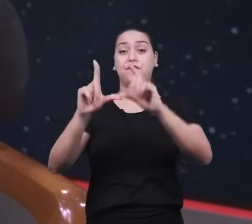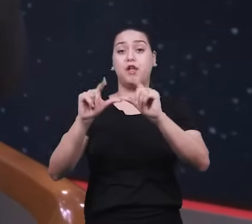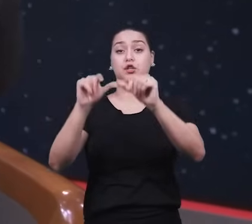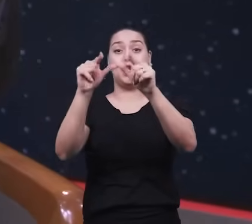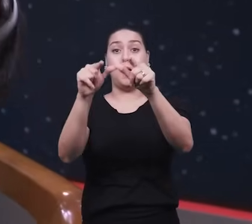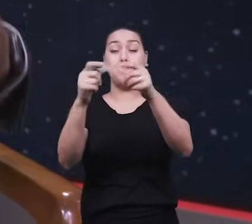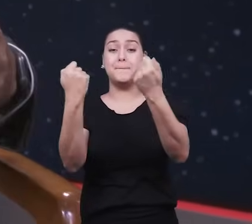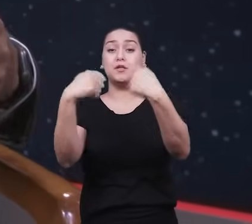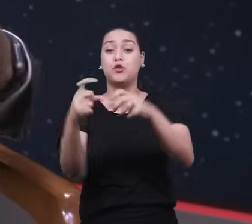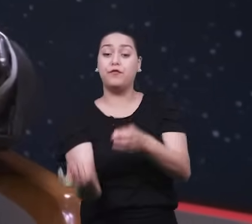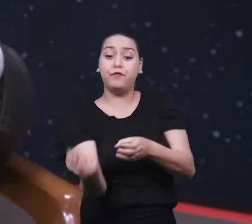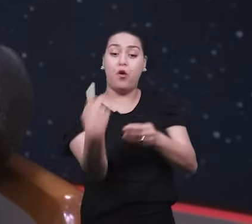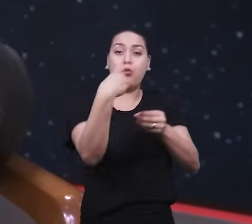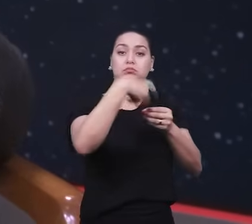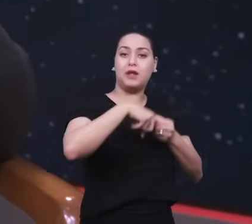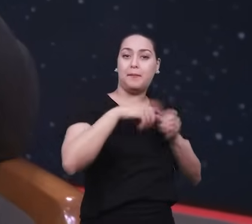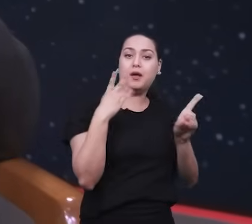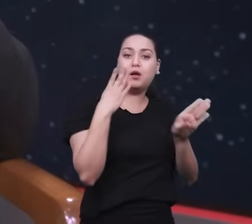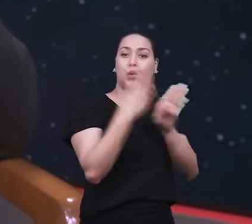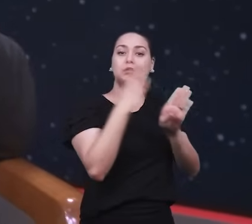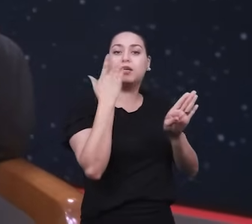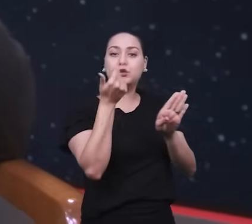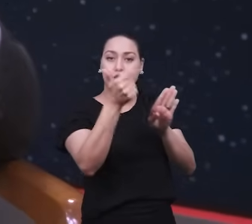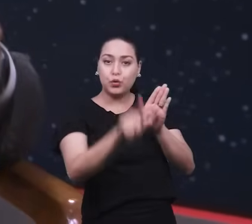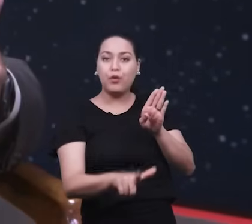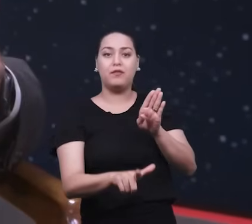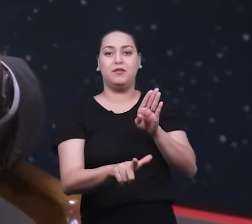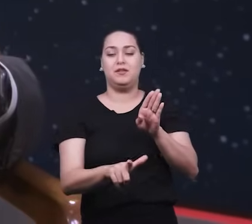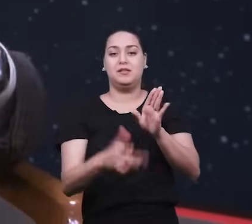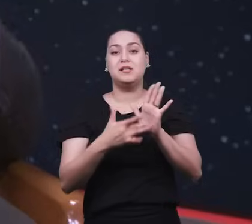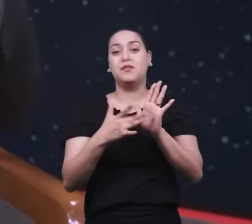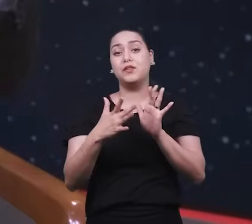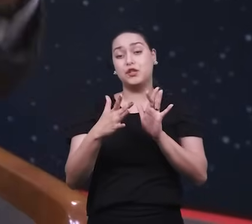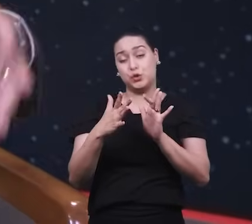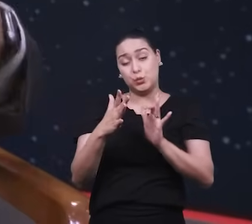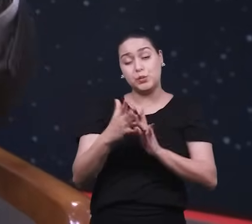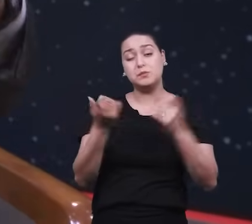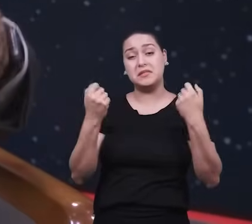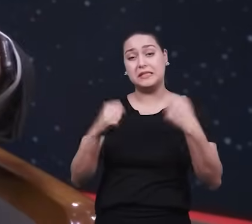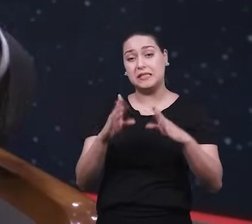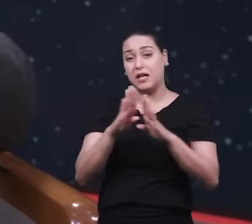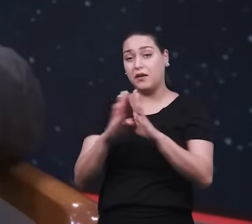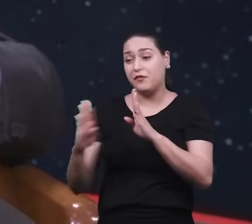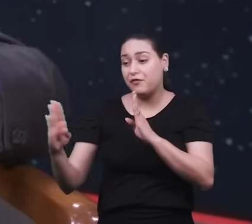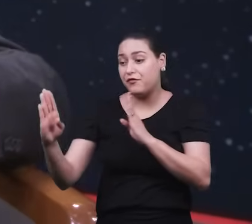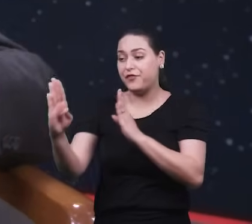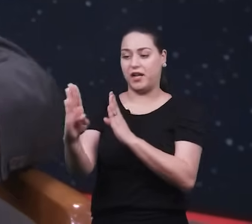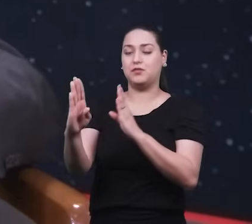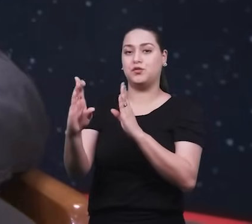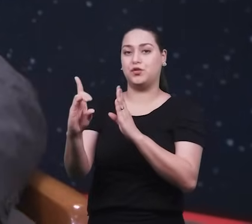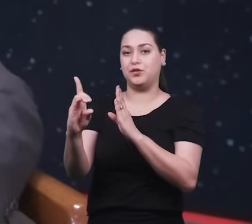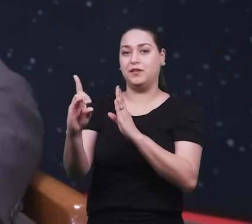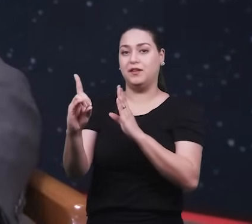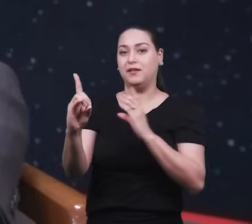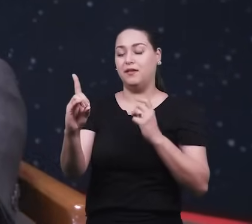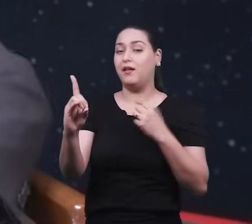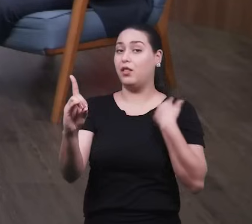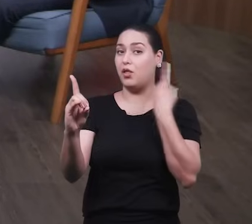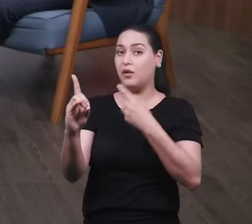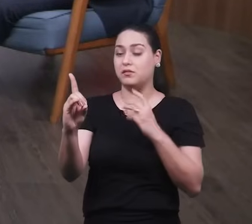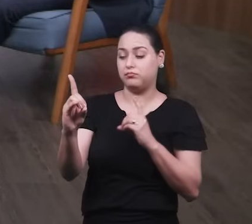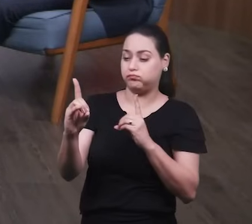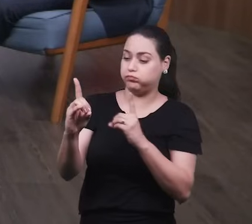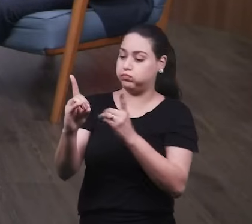Senhor vá à frente e que nós corramos após ele. Né? Então, ele vai à frente dando a direção e nós apenas seguimos. Né? É